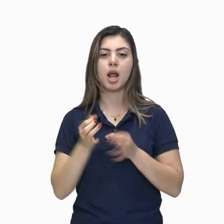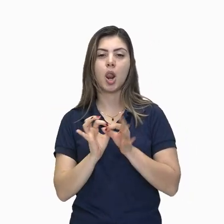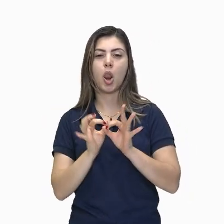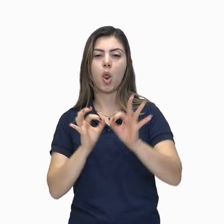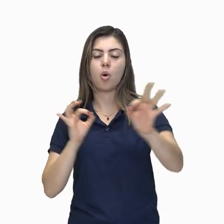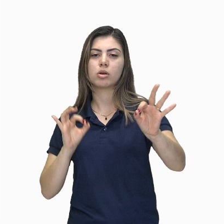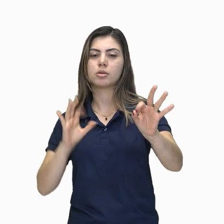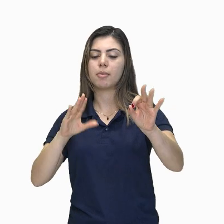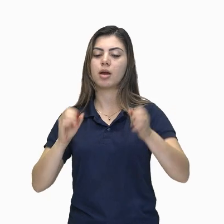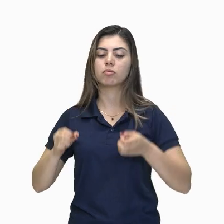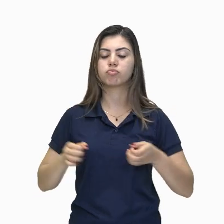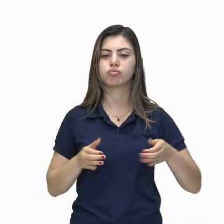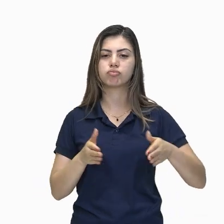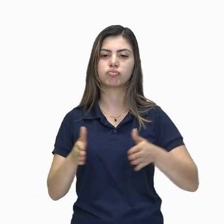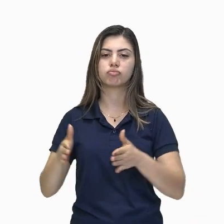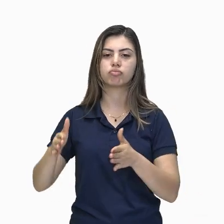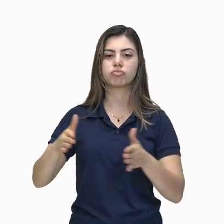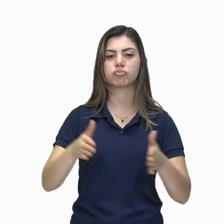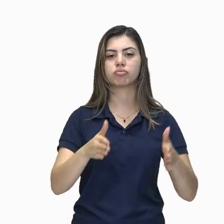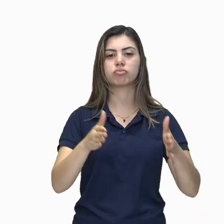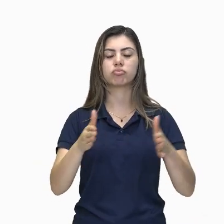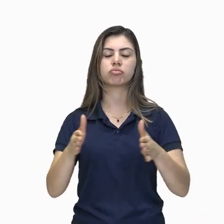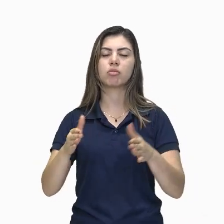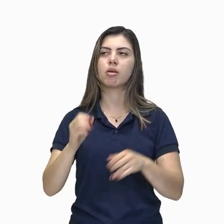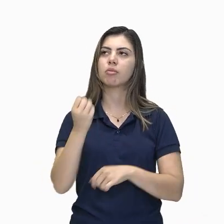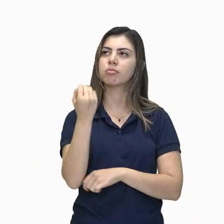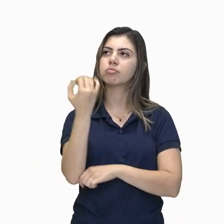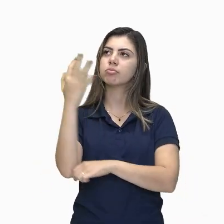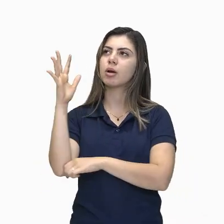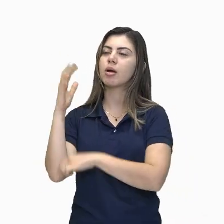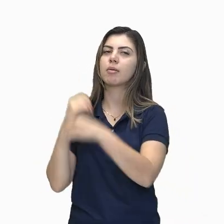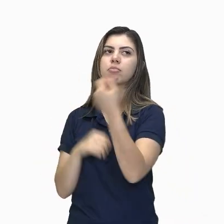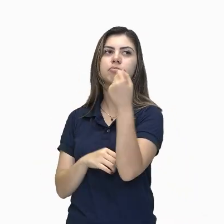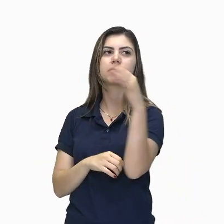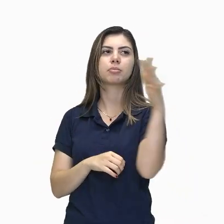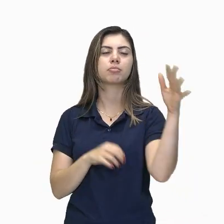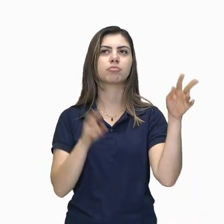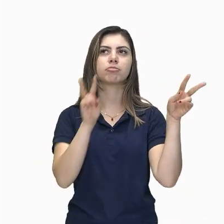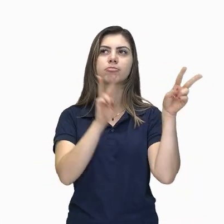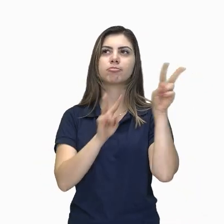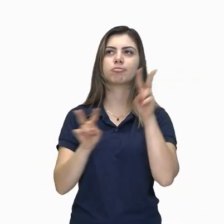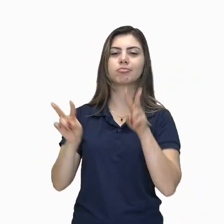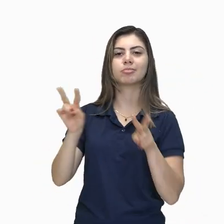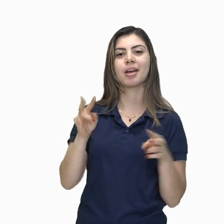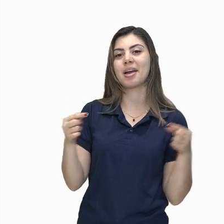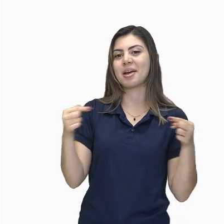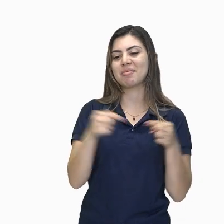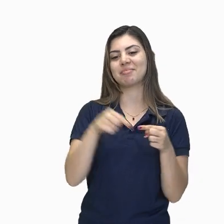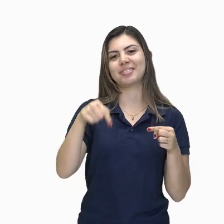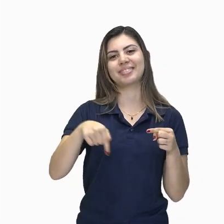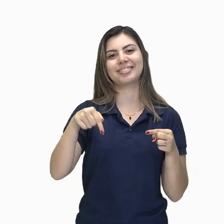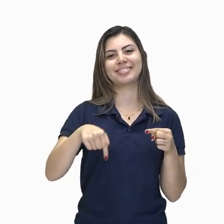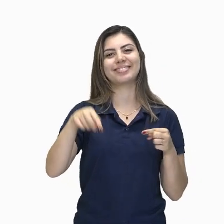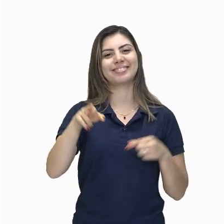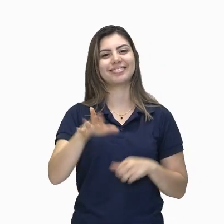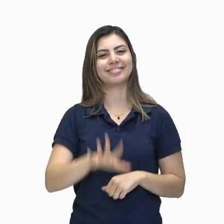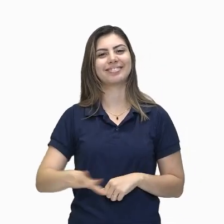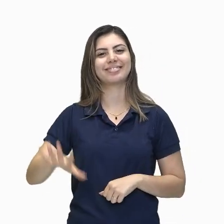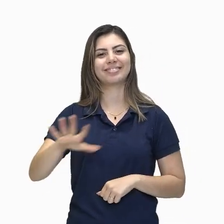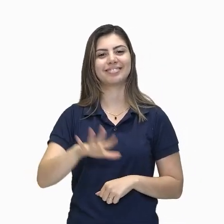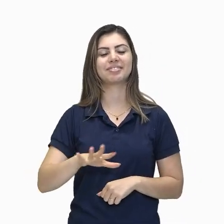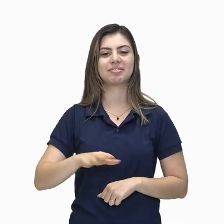calmas, né? Voltado para explorar paisagem e a natureza. É o que acontece aqui muito na nossa região, essa modalidade